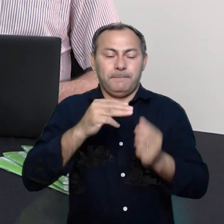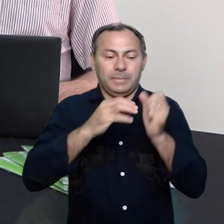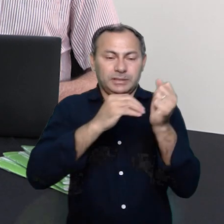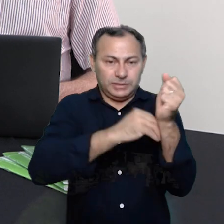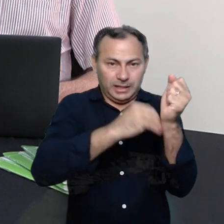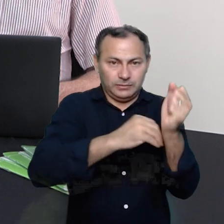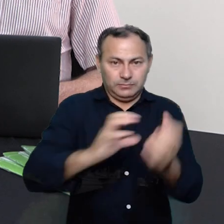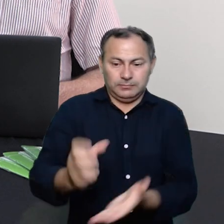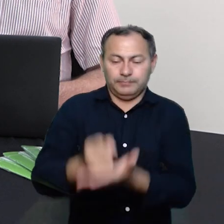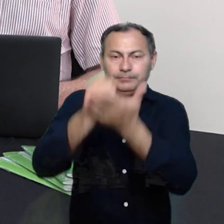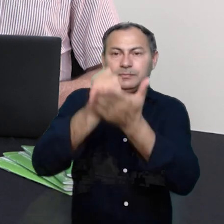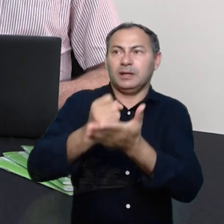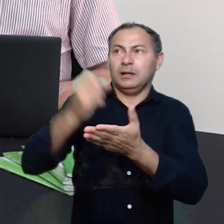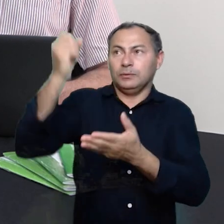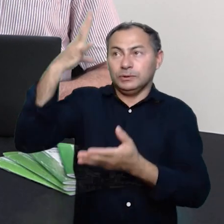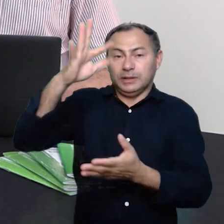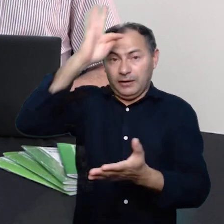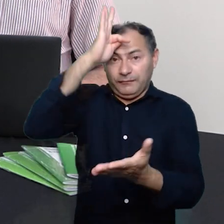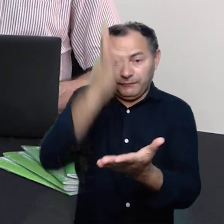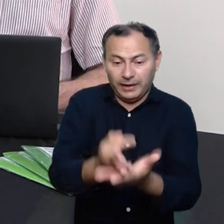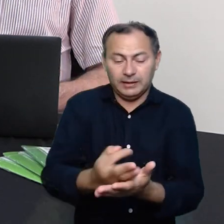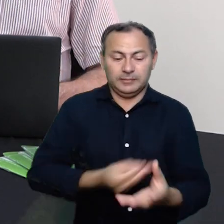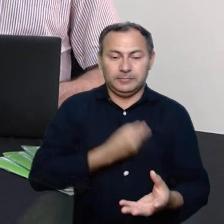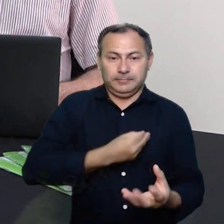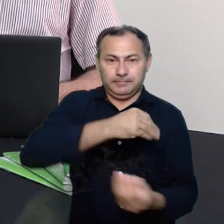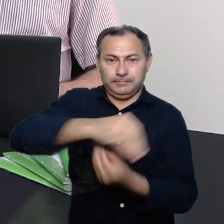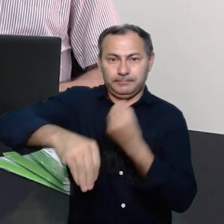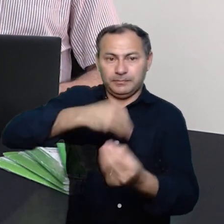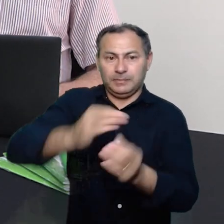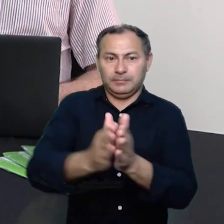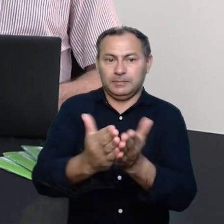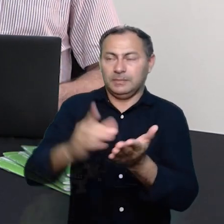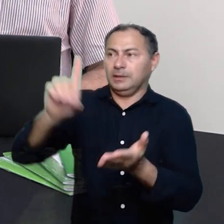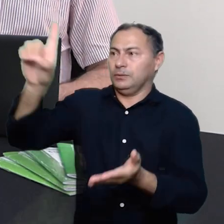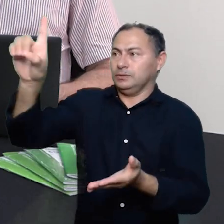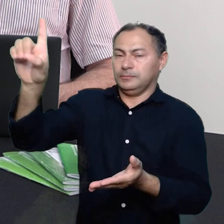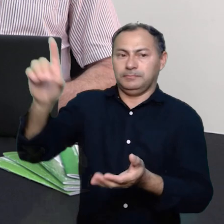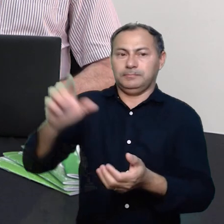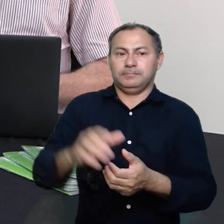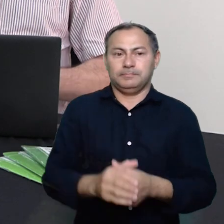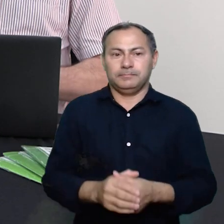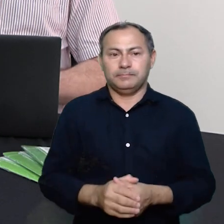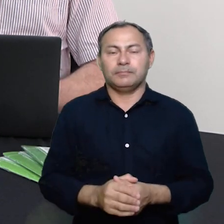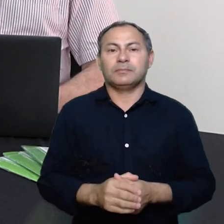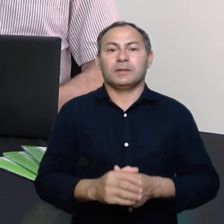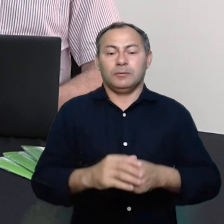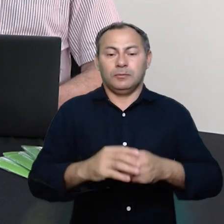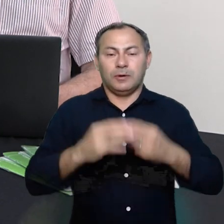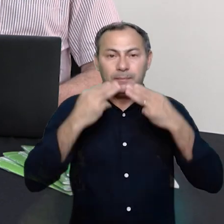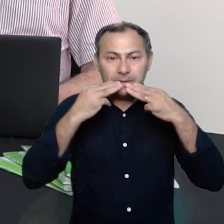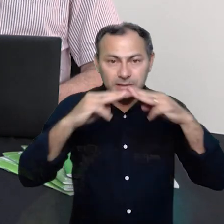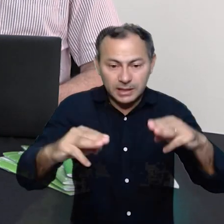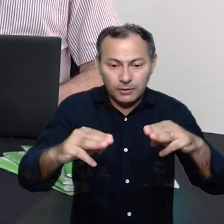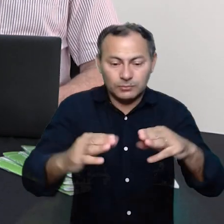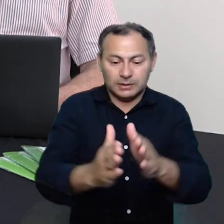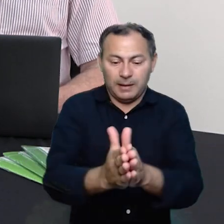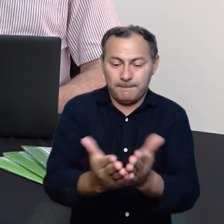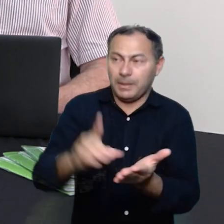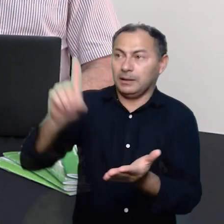salvação à luz da nossa fé e da vivência da palavra de Deus. O ministério da